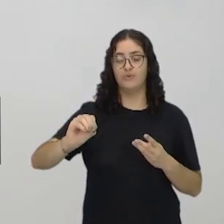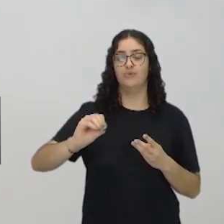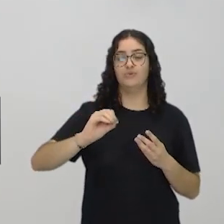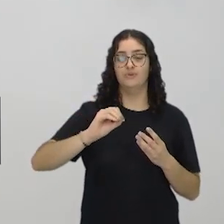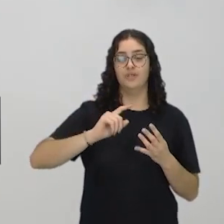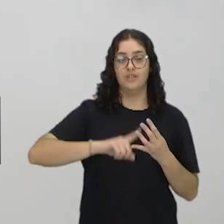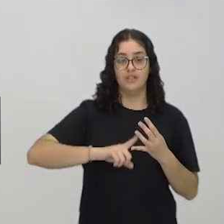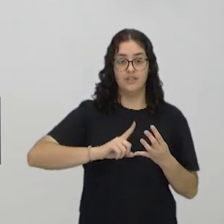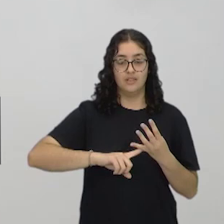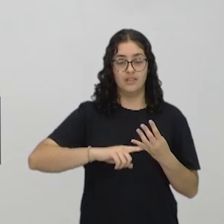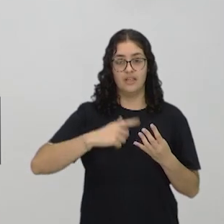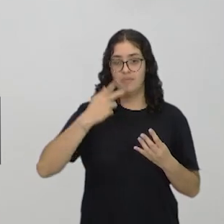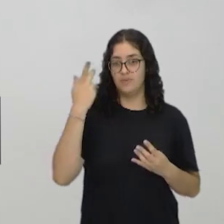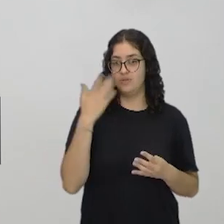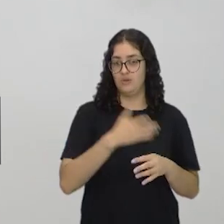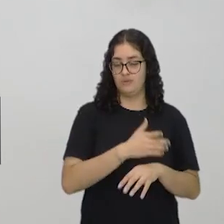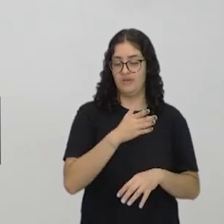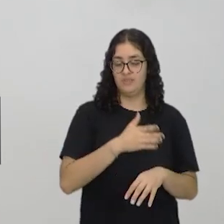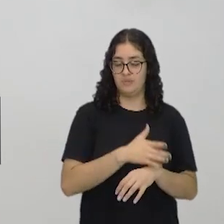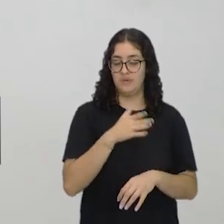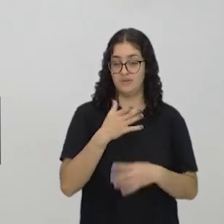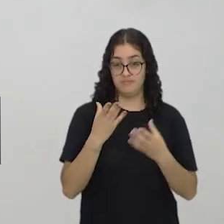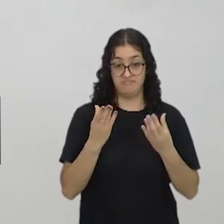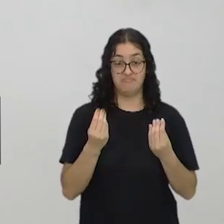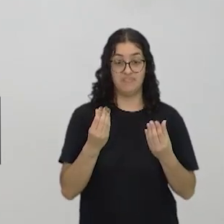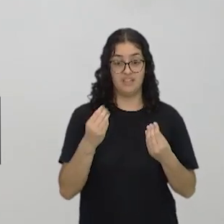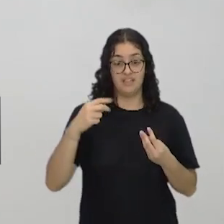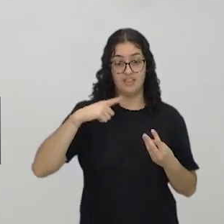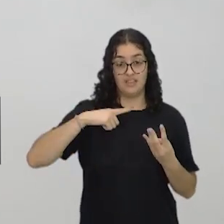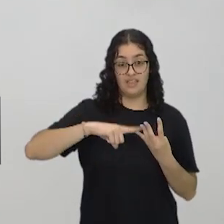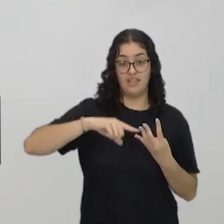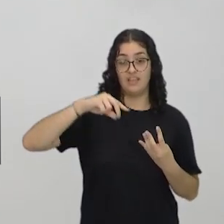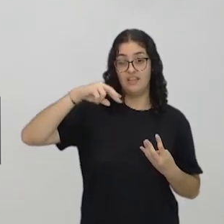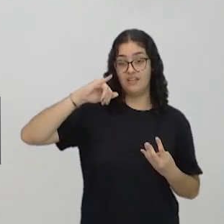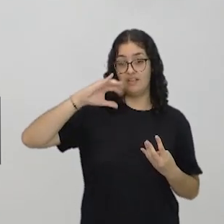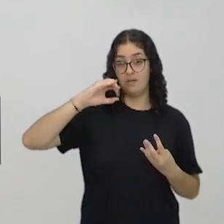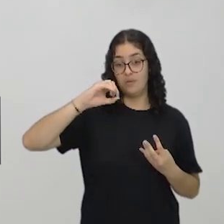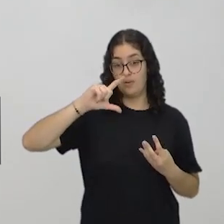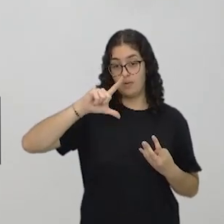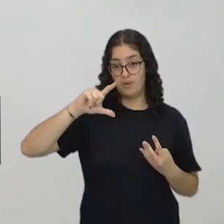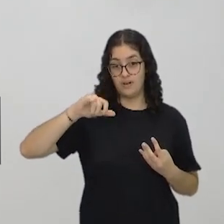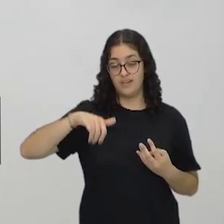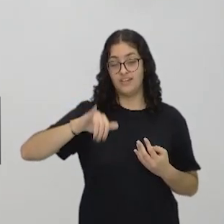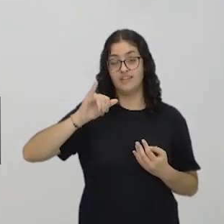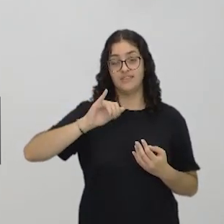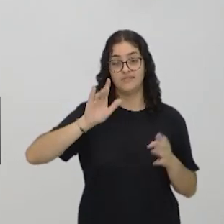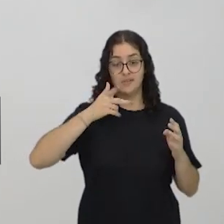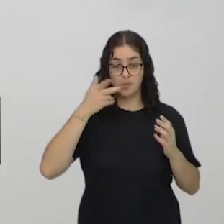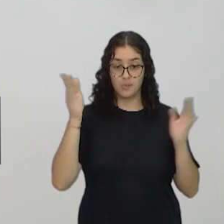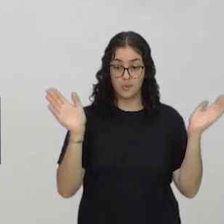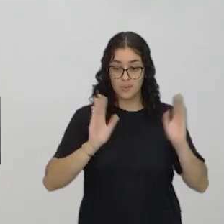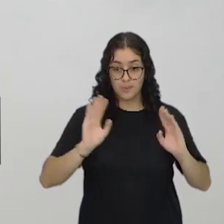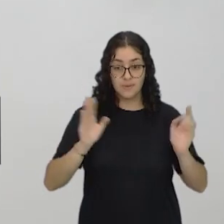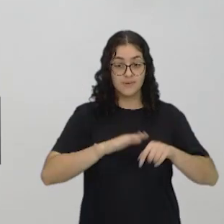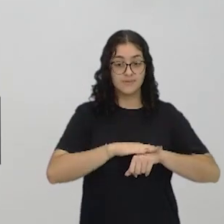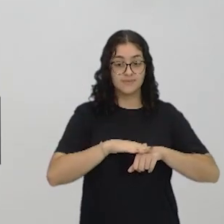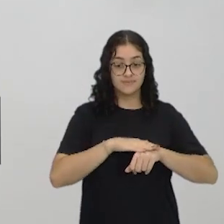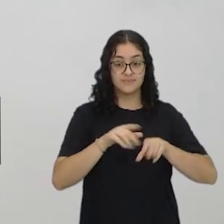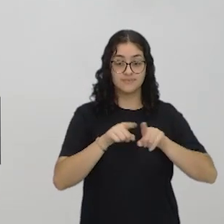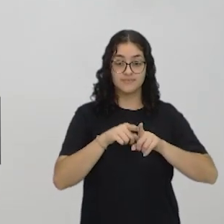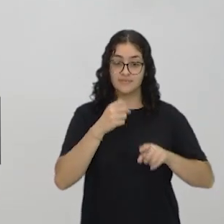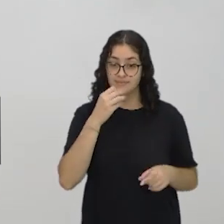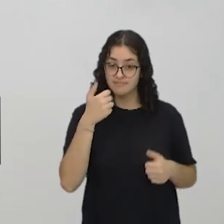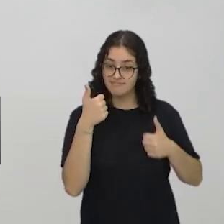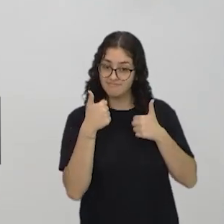gente, falando aqui, mandando a Nicole. Então tá todo mundo aqui falando um oi e conversando lá, perguntando entre eles, está